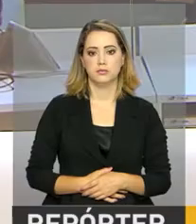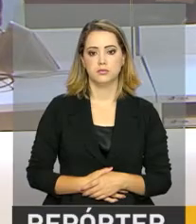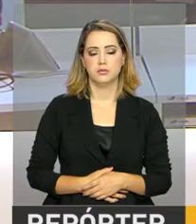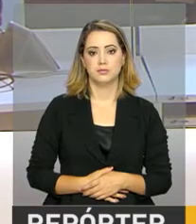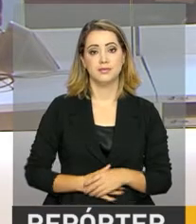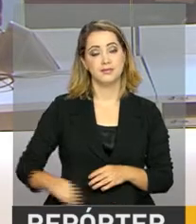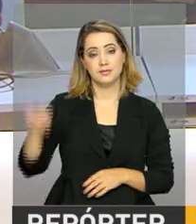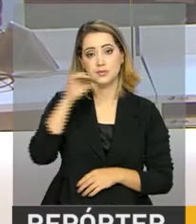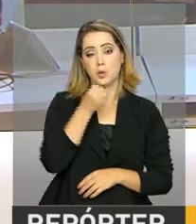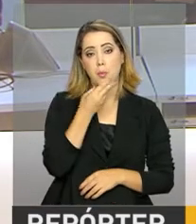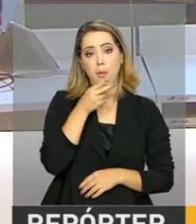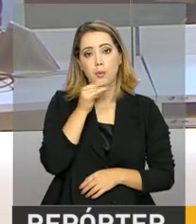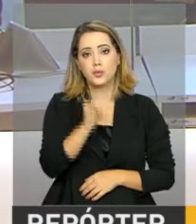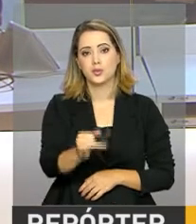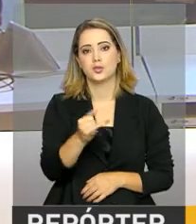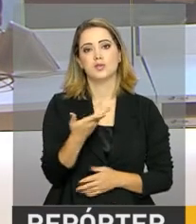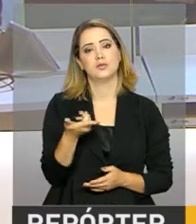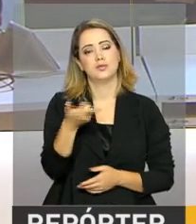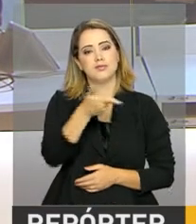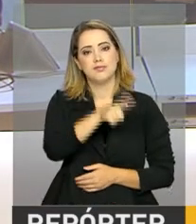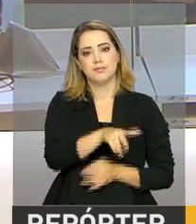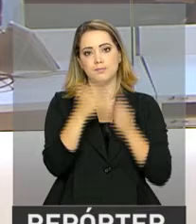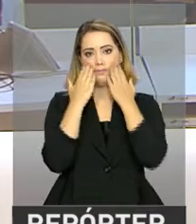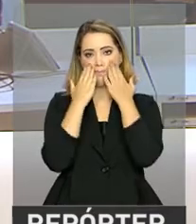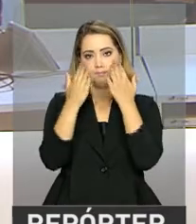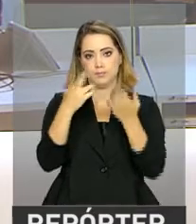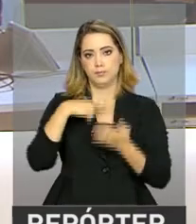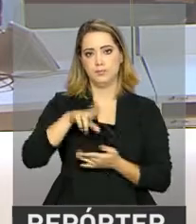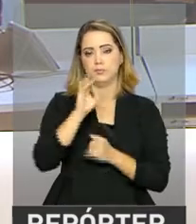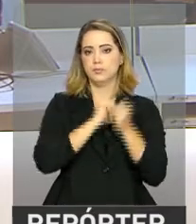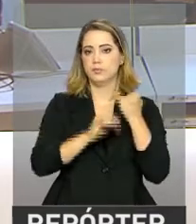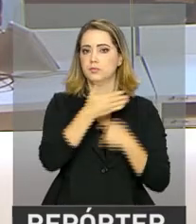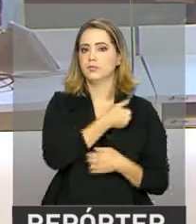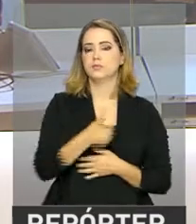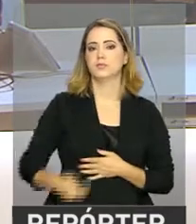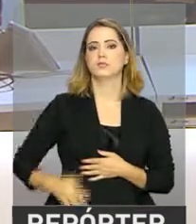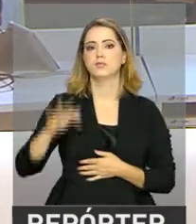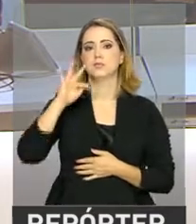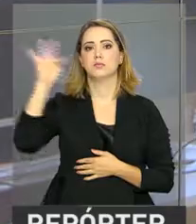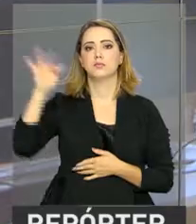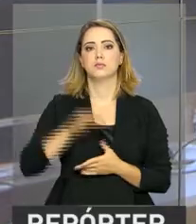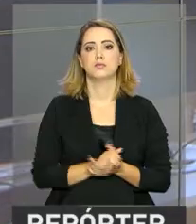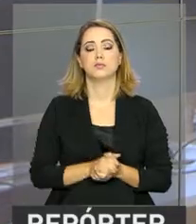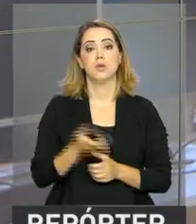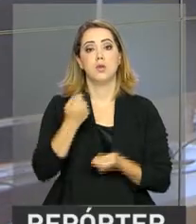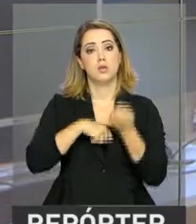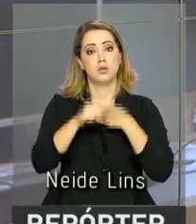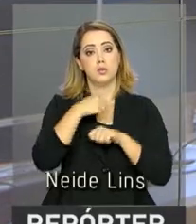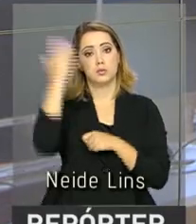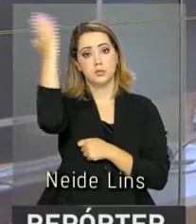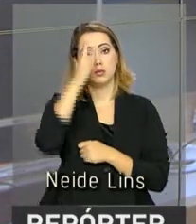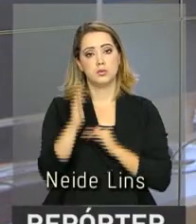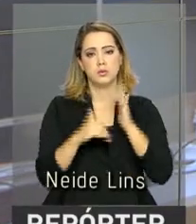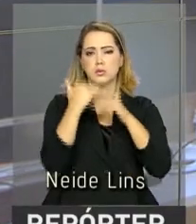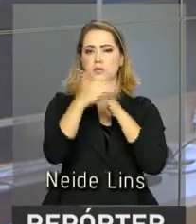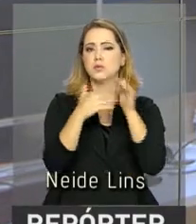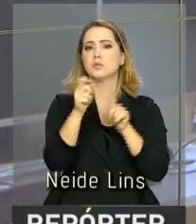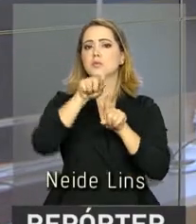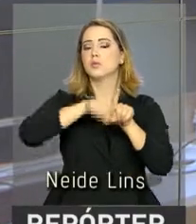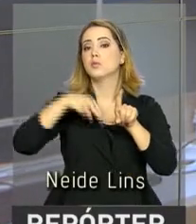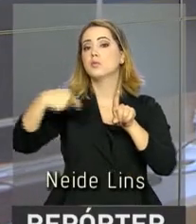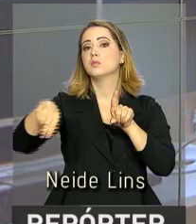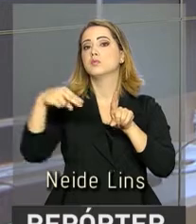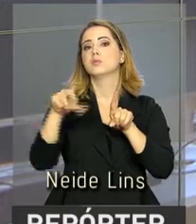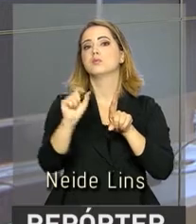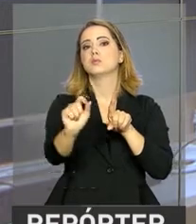Olá, bom dia. Estamos de volta com o repórter NBR e as notícias do governo federal. A economia brasileira cresceu no mês